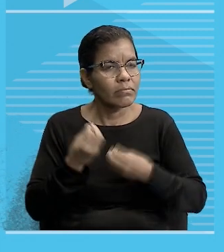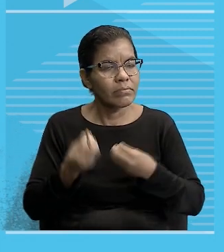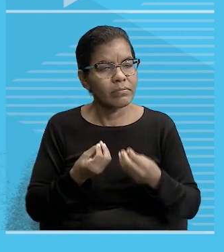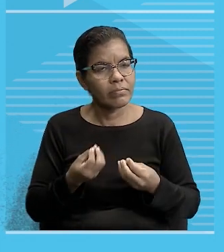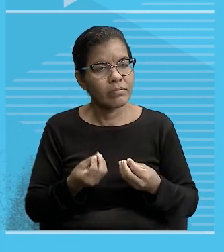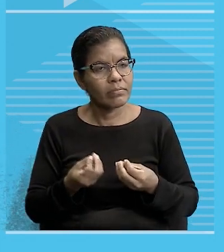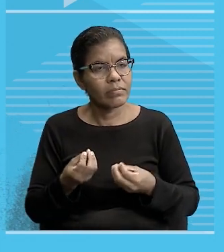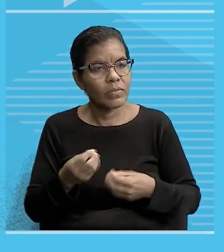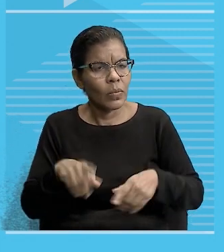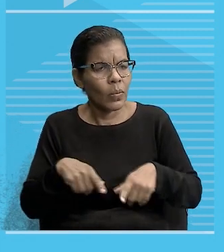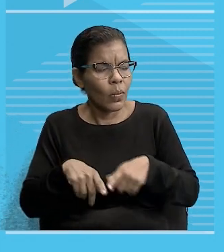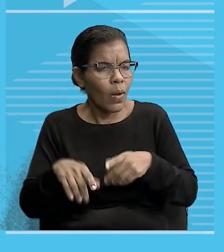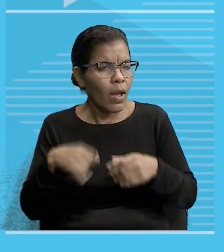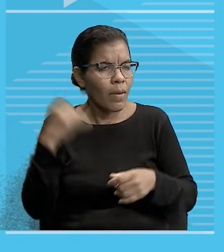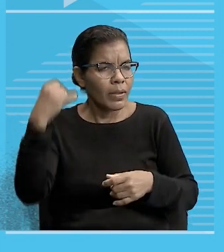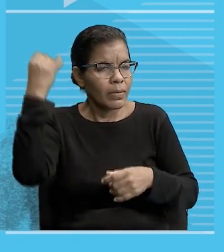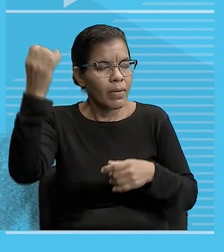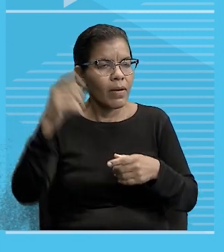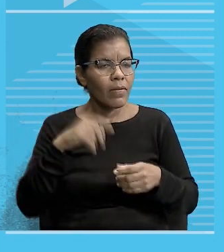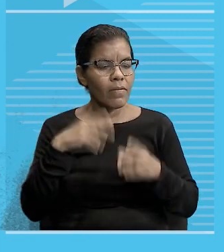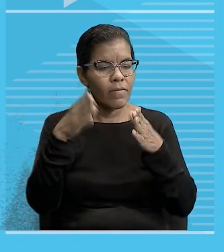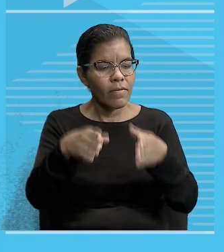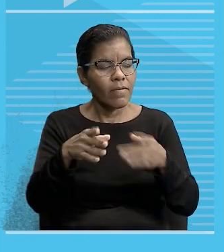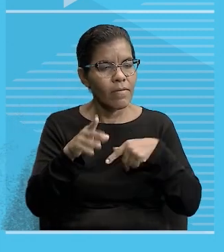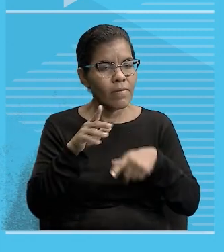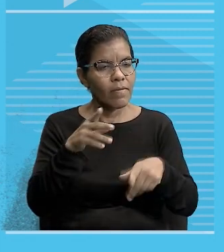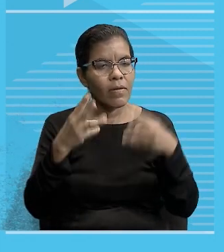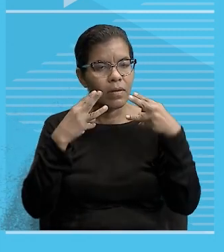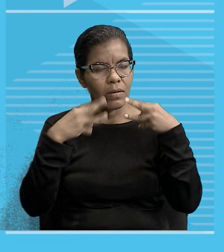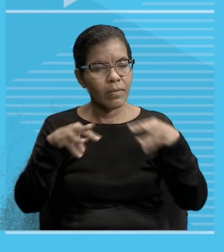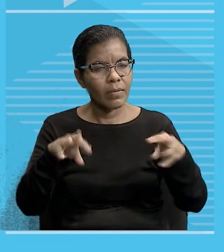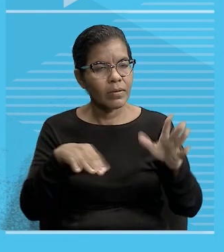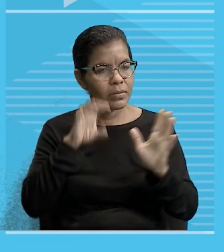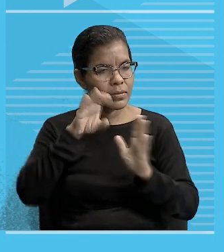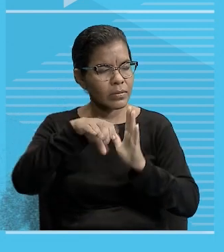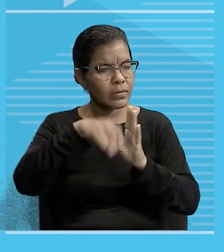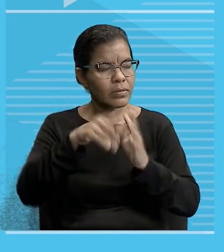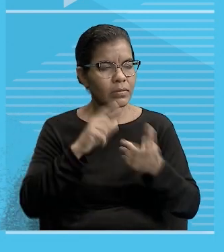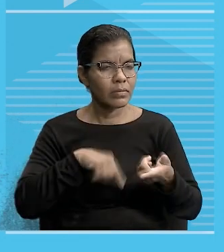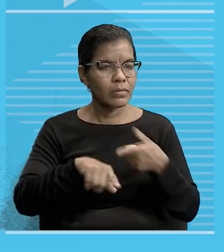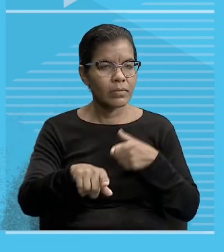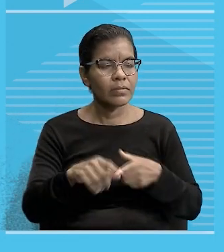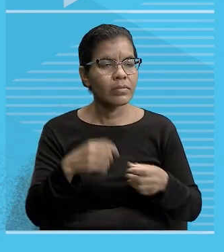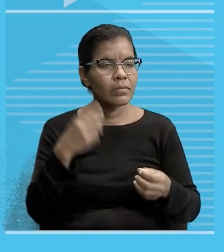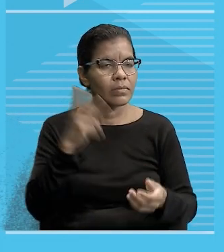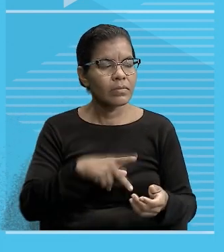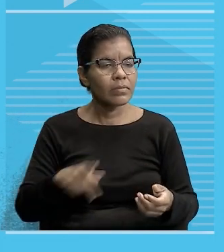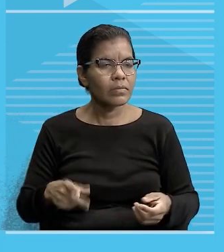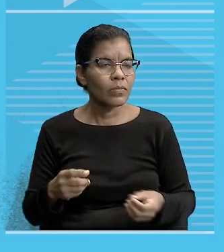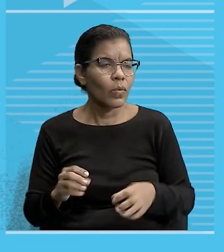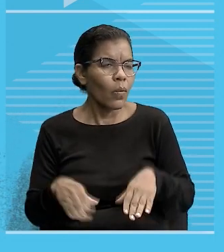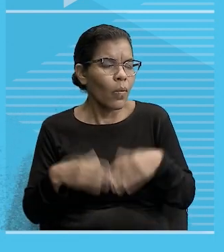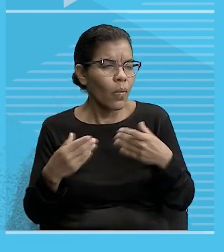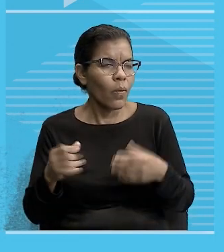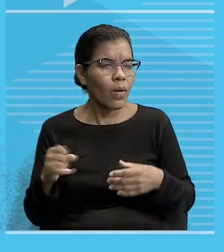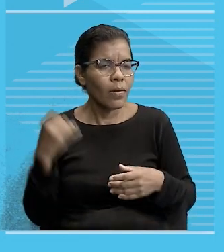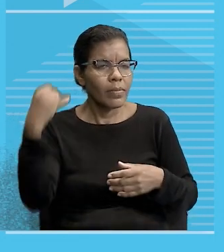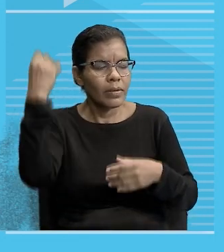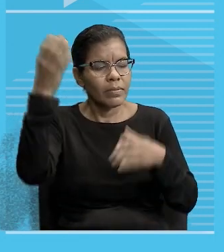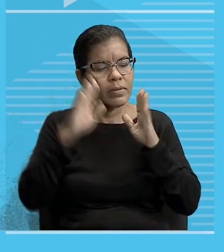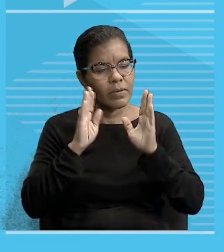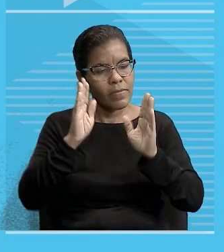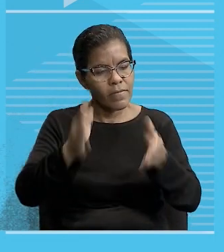qual o principal foco do marketing segundo o conceito que eu trouxe aqui para vocês qual o principal foco Professor